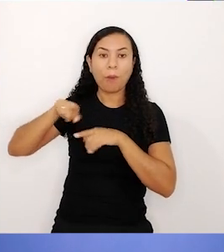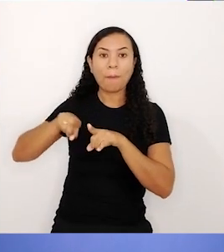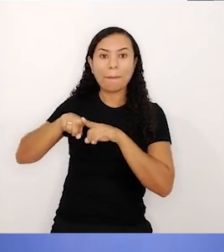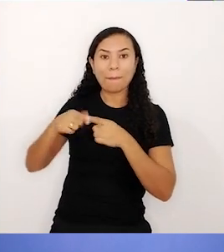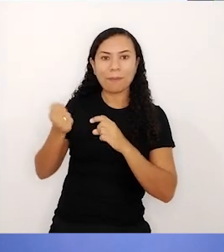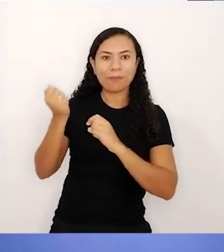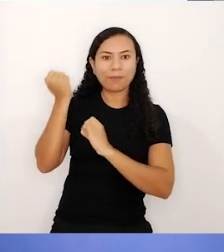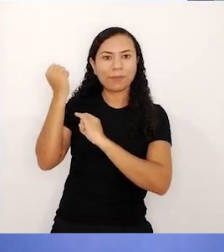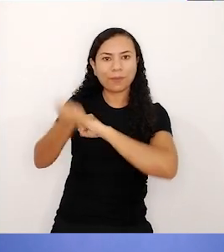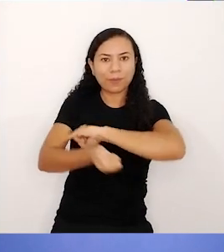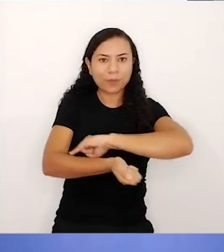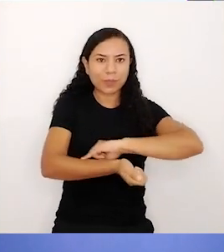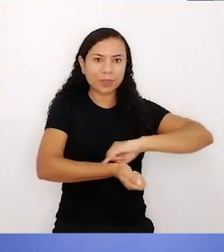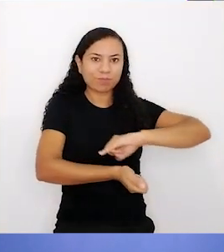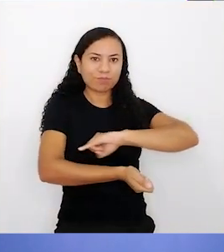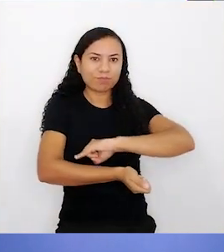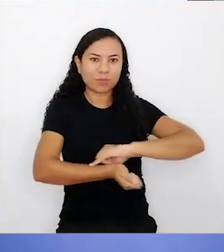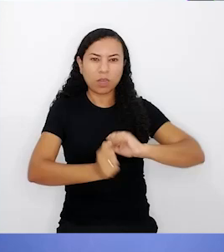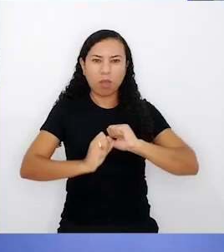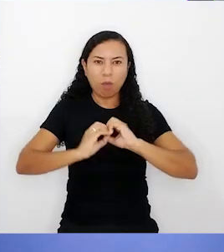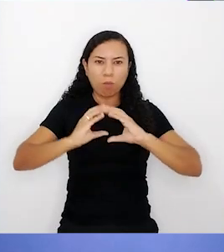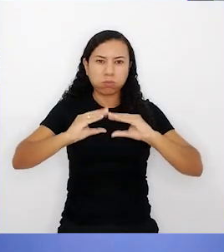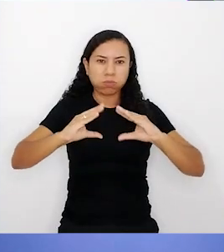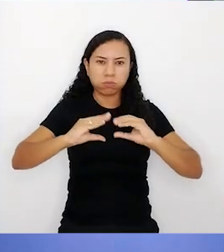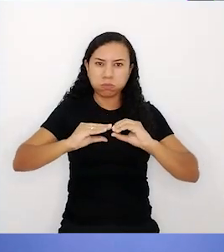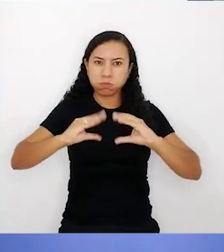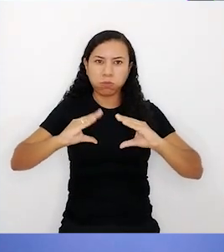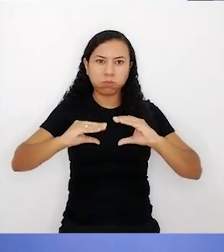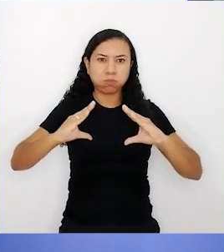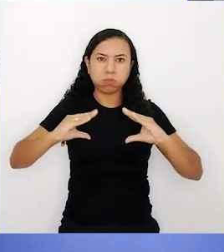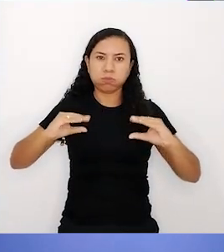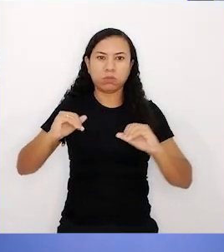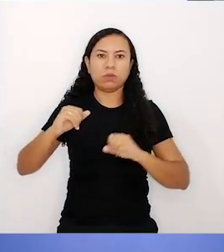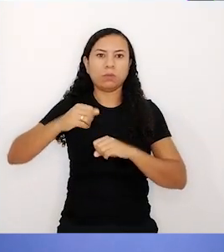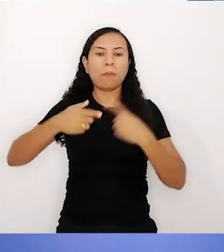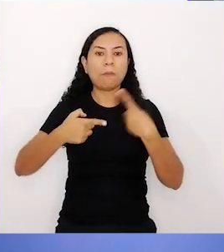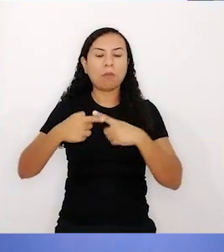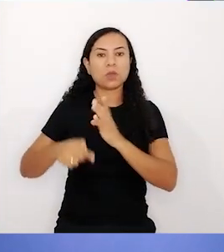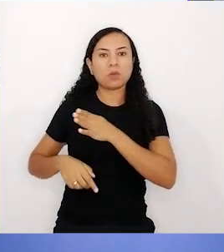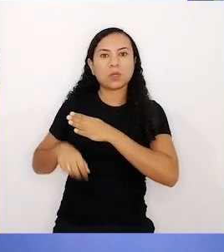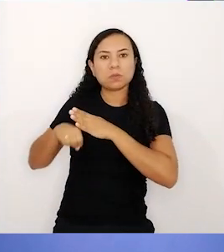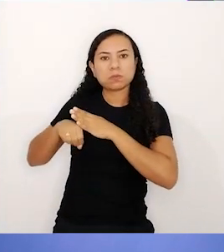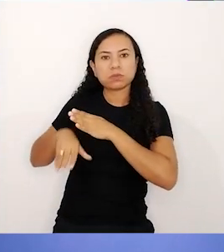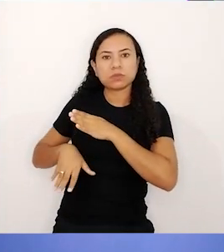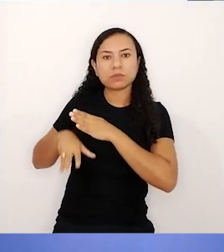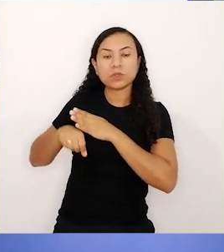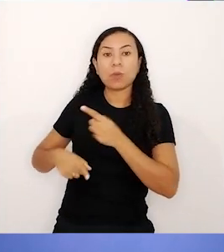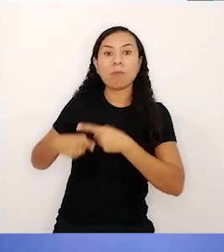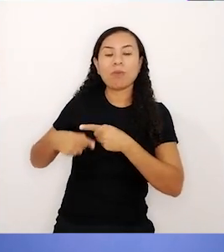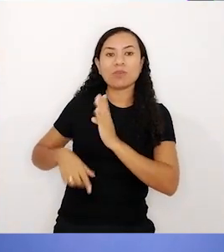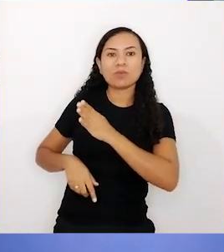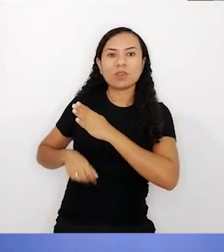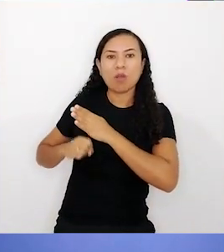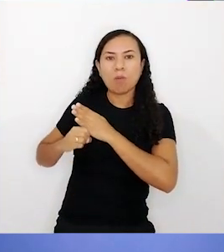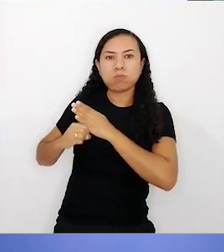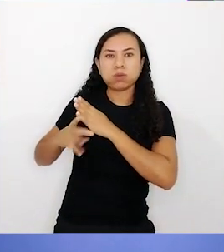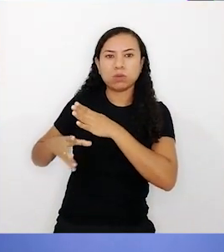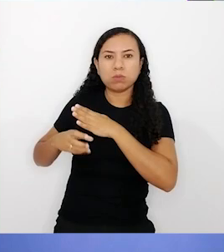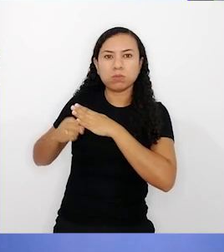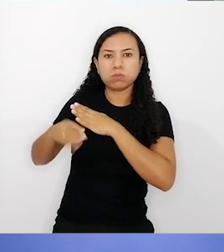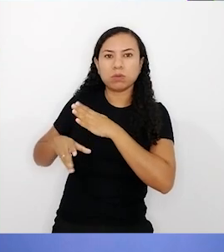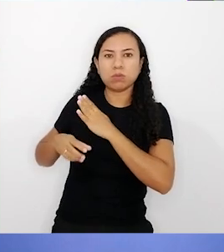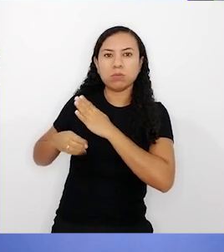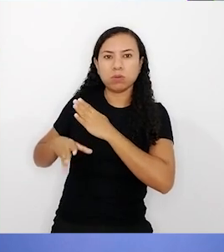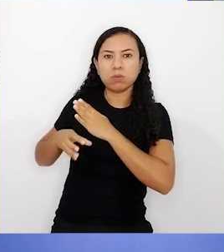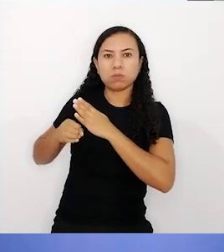pressão. Alta pressão porque o coração pressiona o sangue para sair de dentro